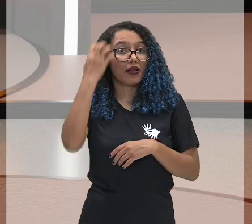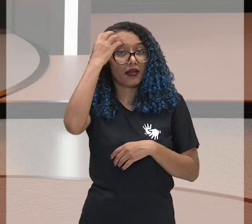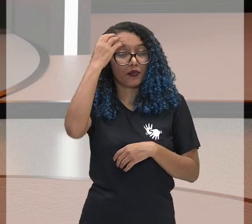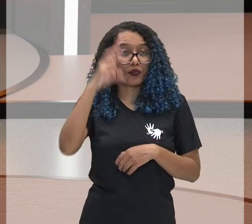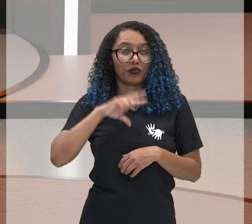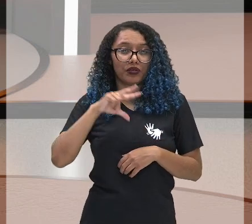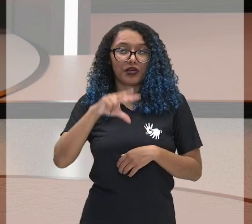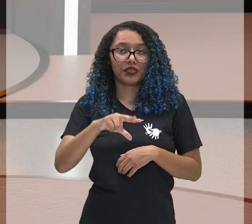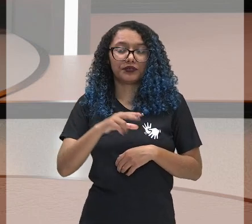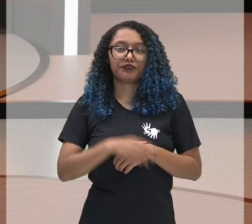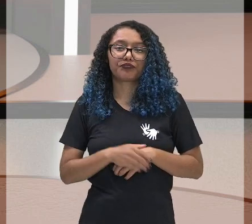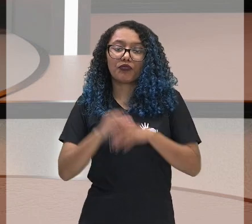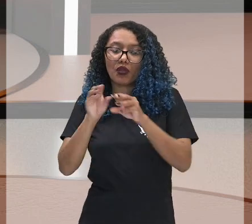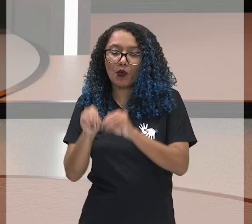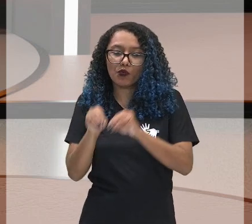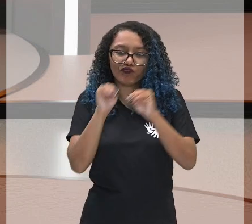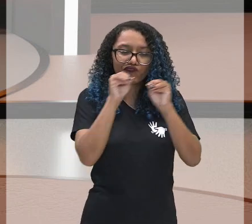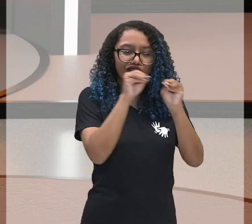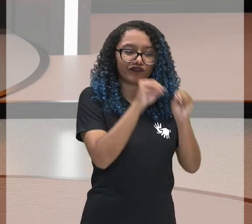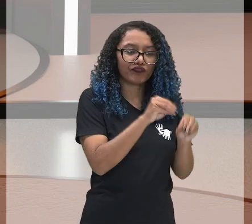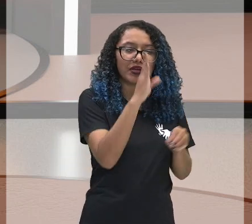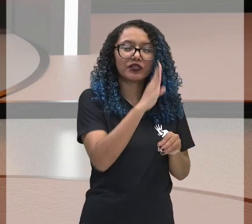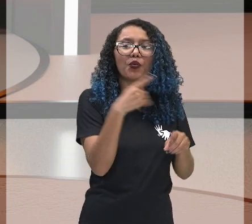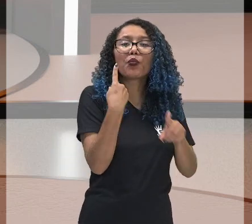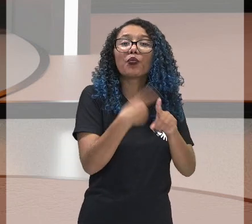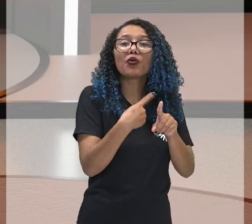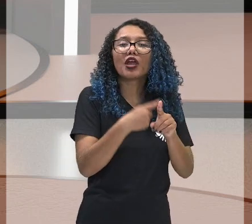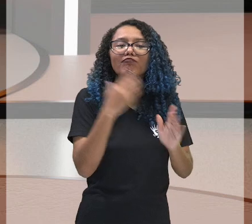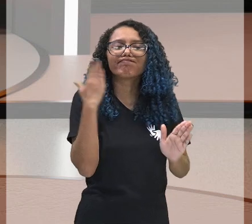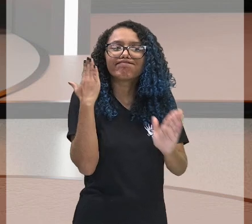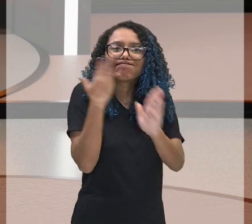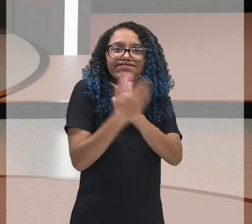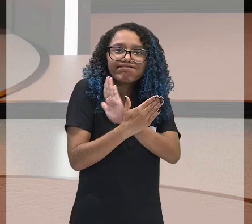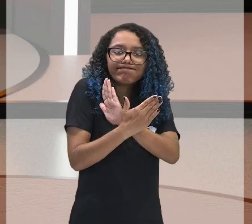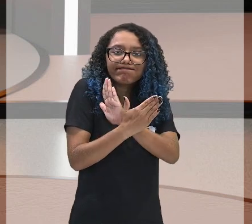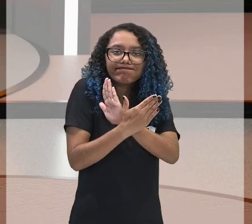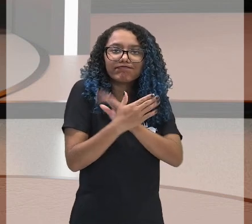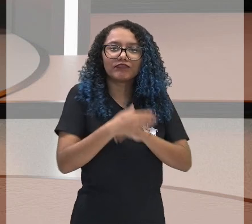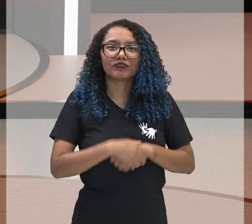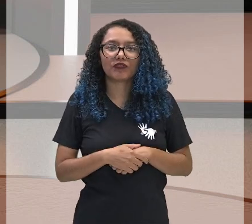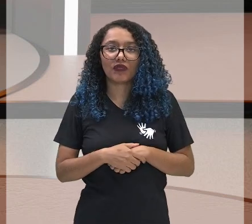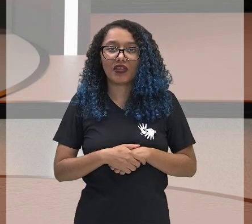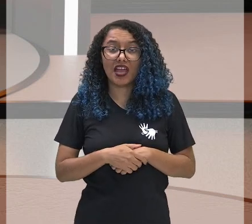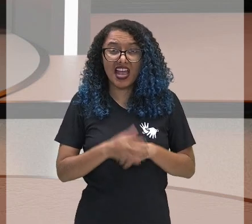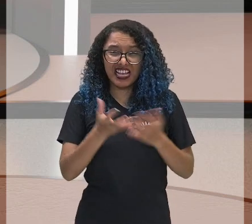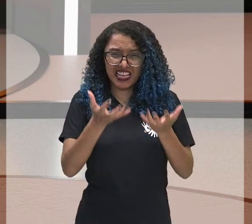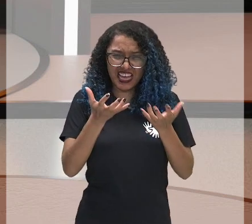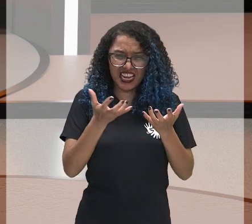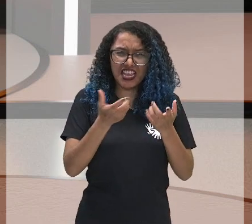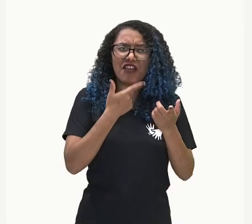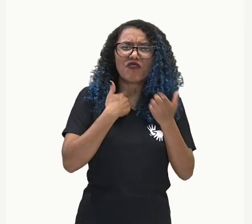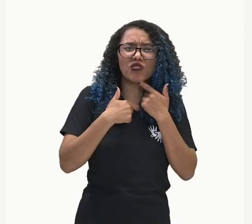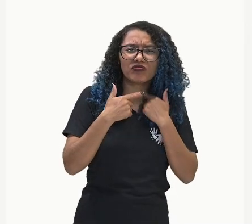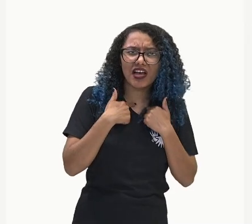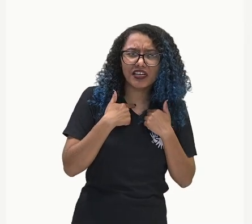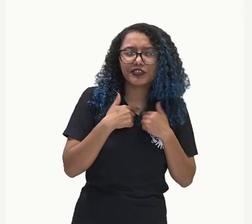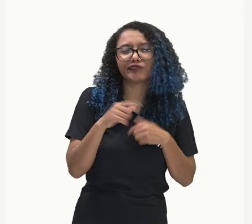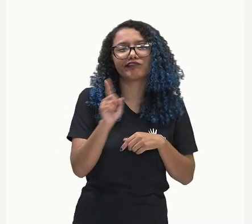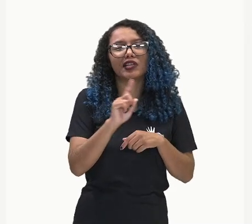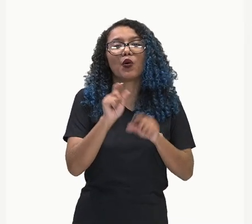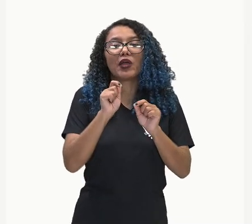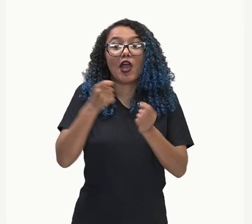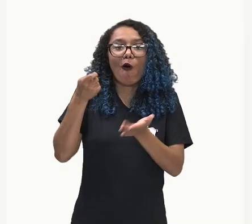veio para o Brasil fugindo. Não foi de livre e espontânea vontade. Foi de livre e espontânea pressão. Voltamos ao texto. Vamos lá,